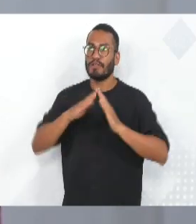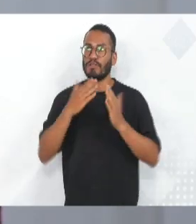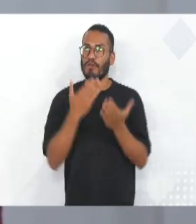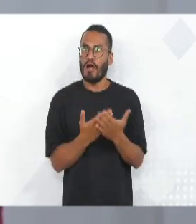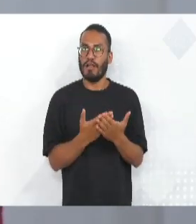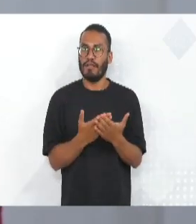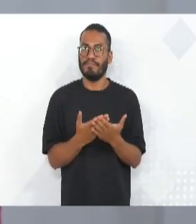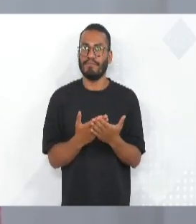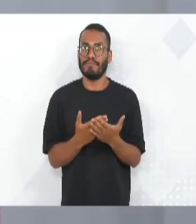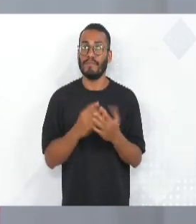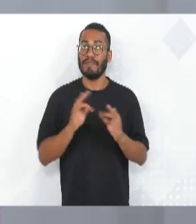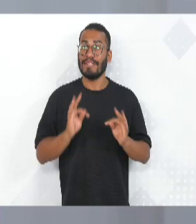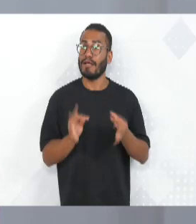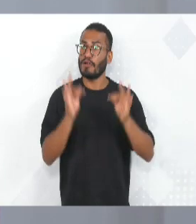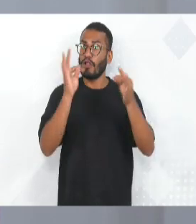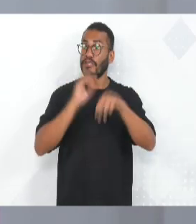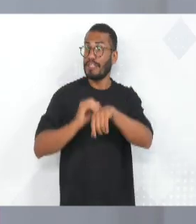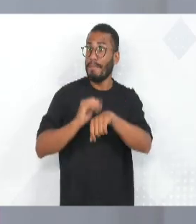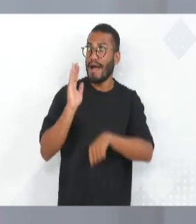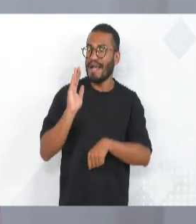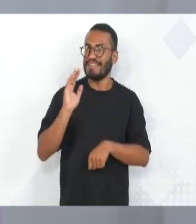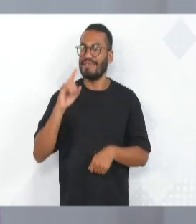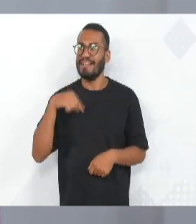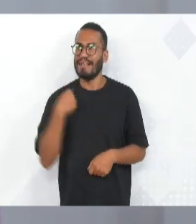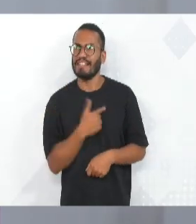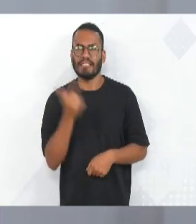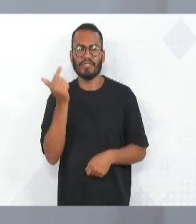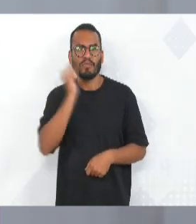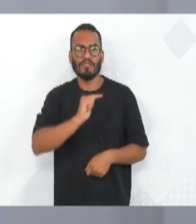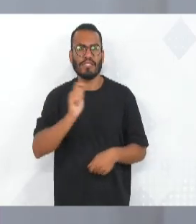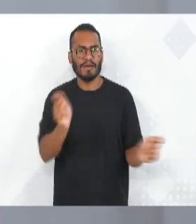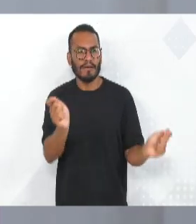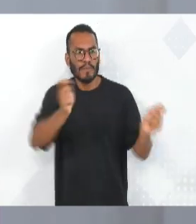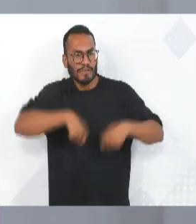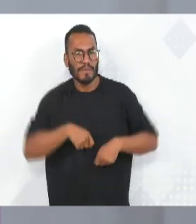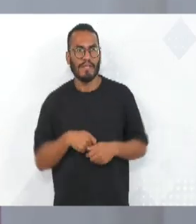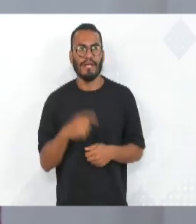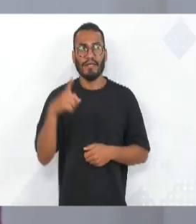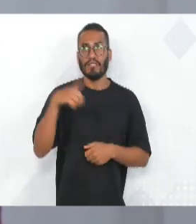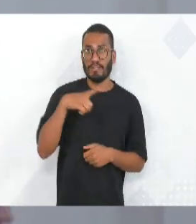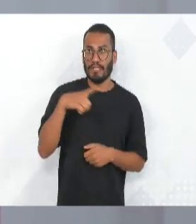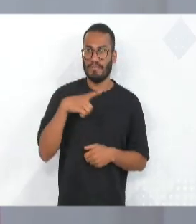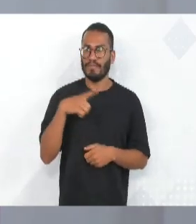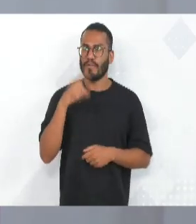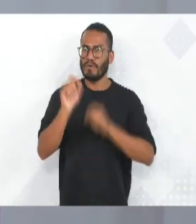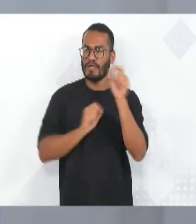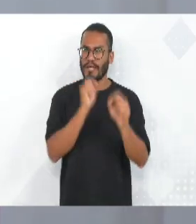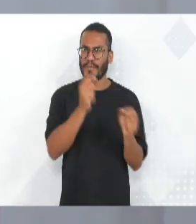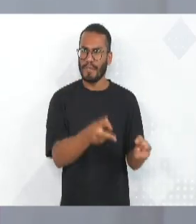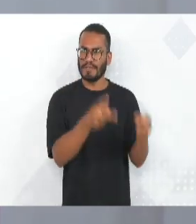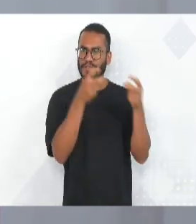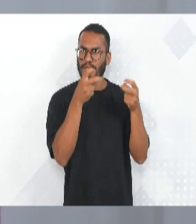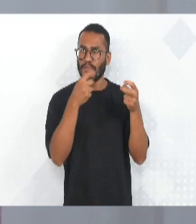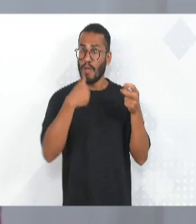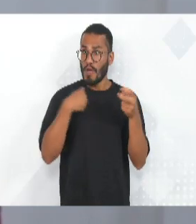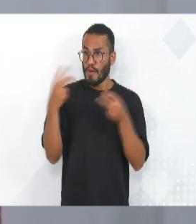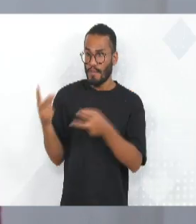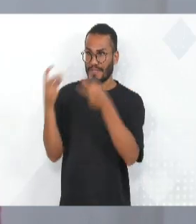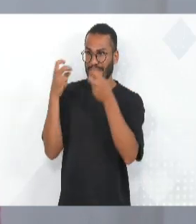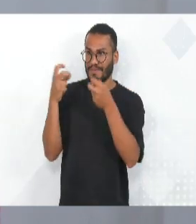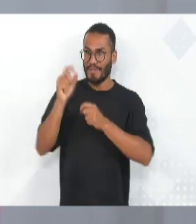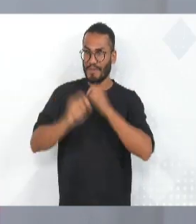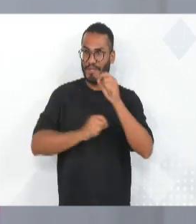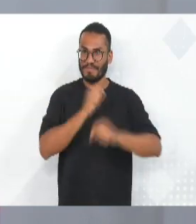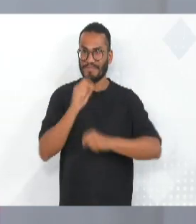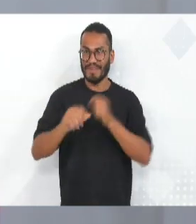nossas escolas sejam mais tecnológicas para que a gente tenha essa possibilidade e o que a gente viu aqui eu vi inclusive